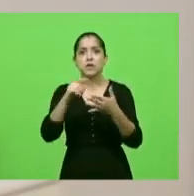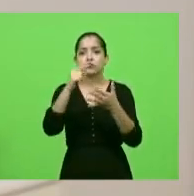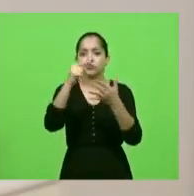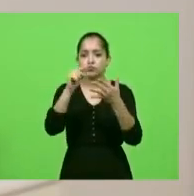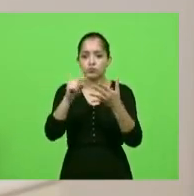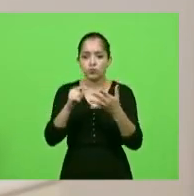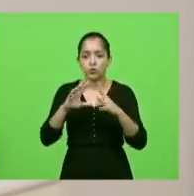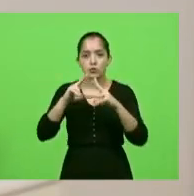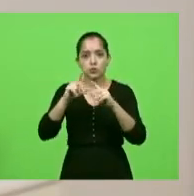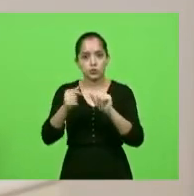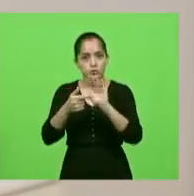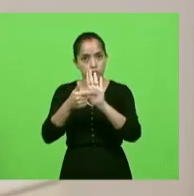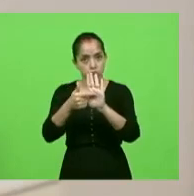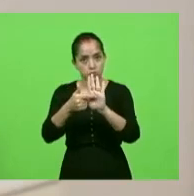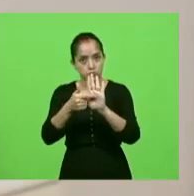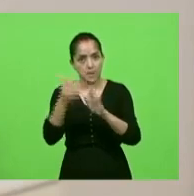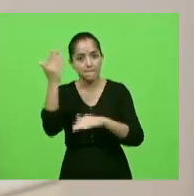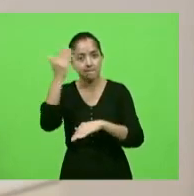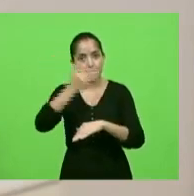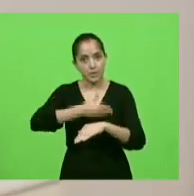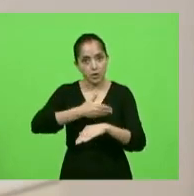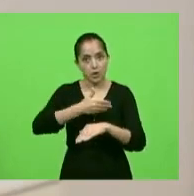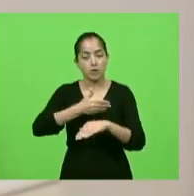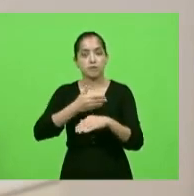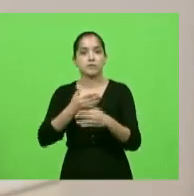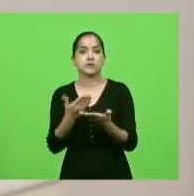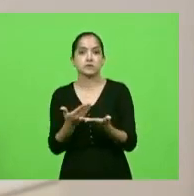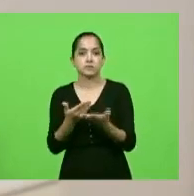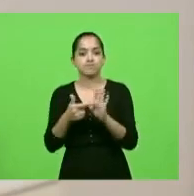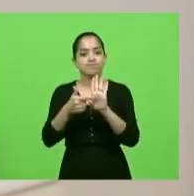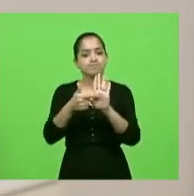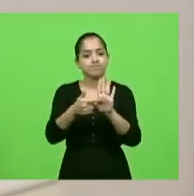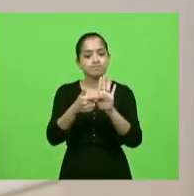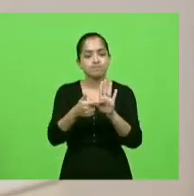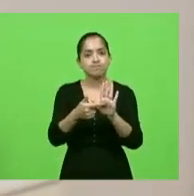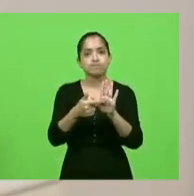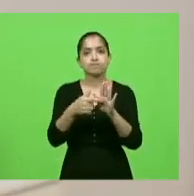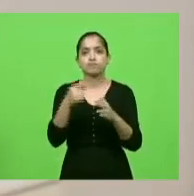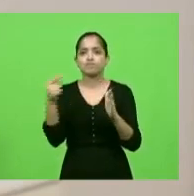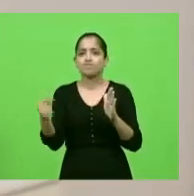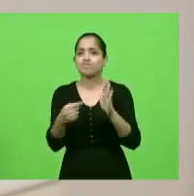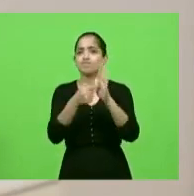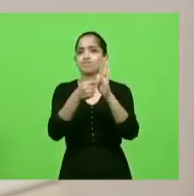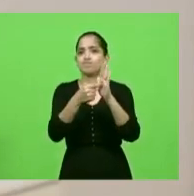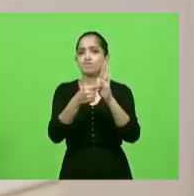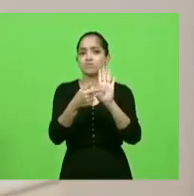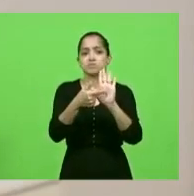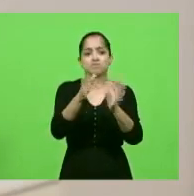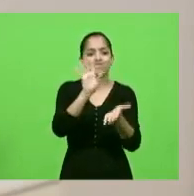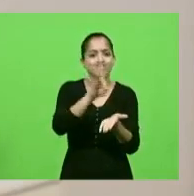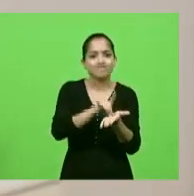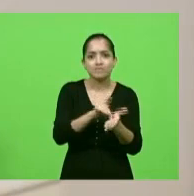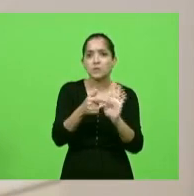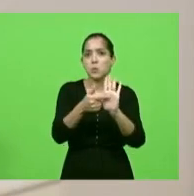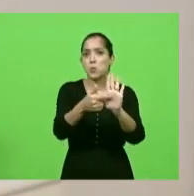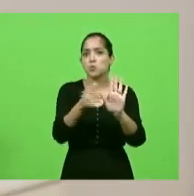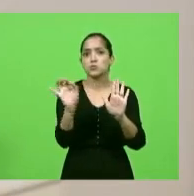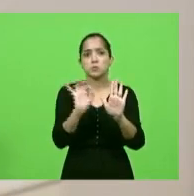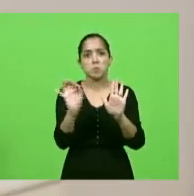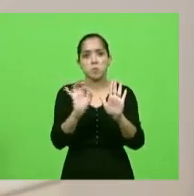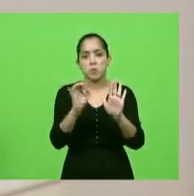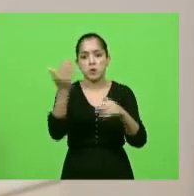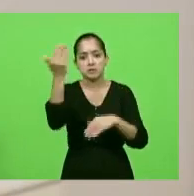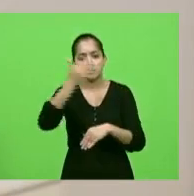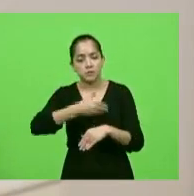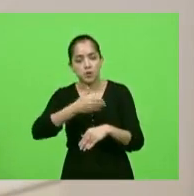descrever os fatos, apresentar provas e os meios de prova. Não se admite denúncia que não expõe os fatos e não indique as provas a serem